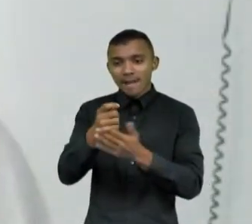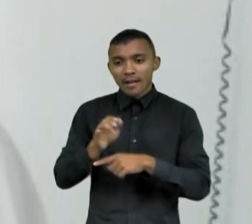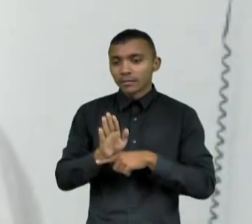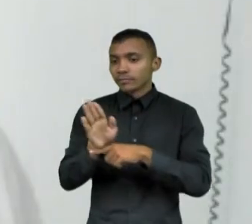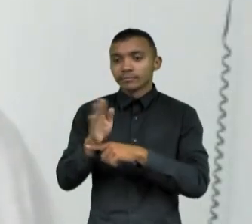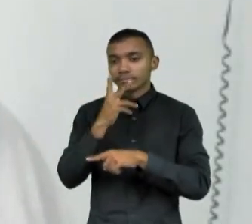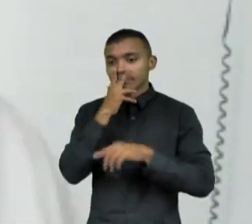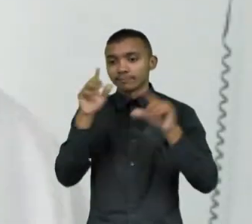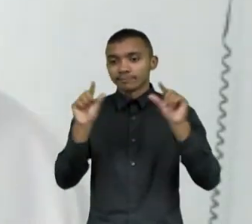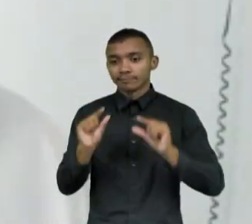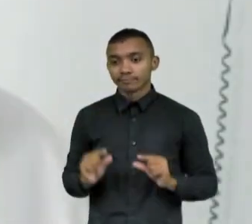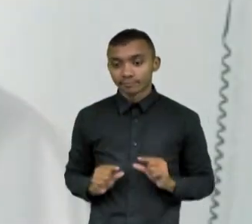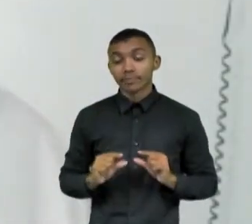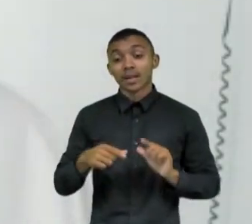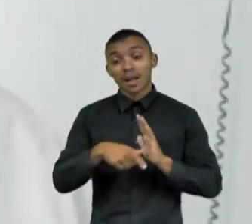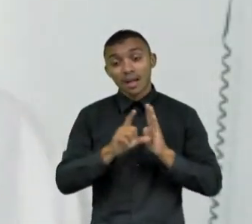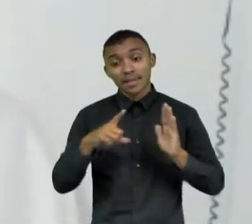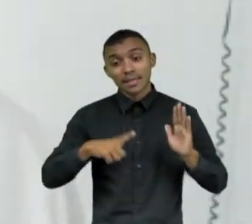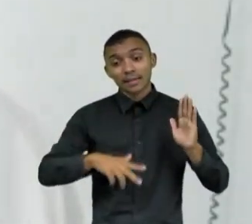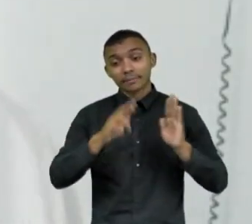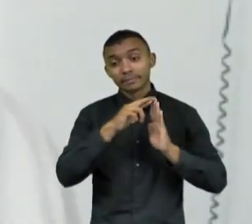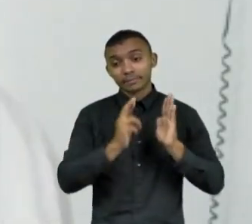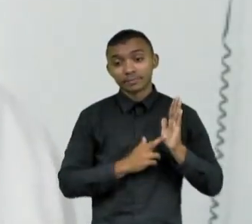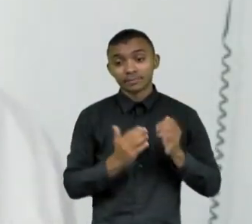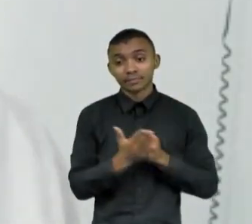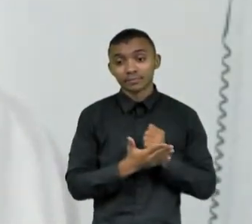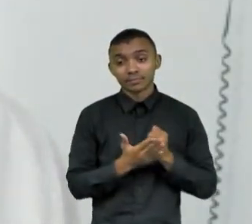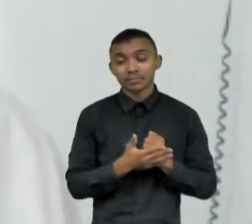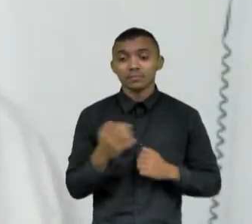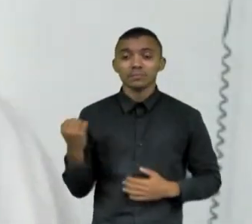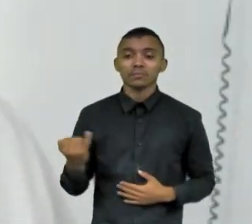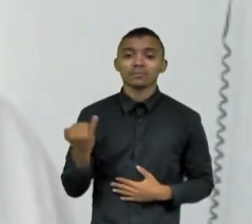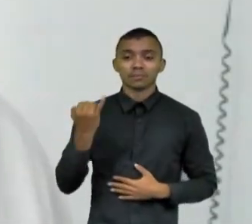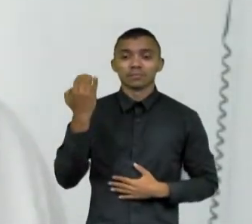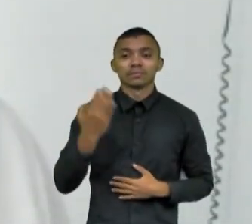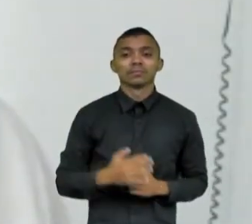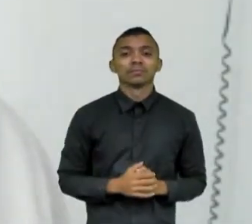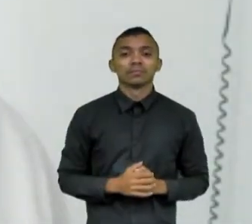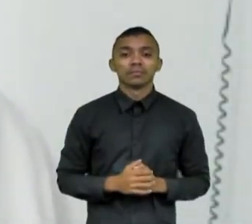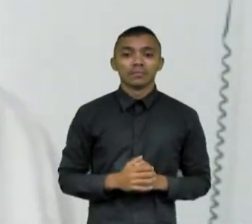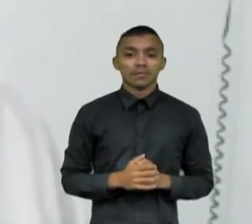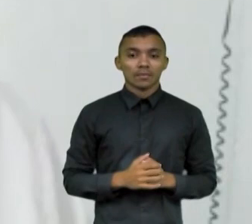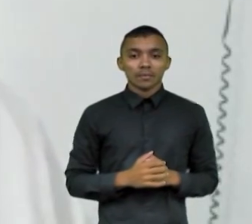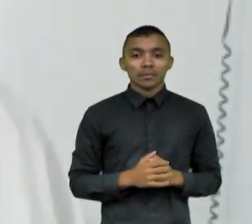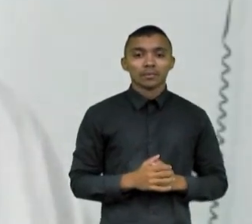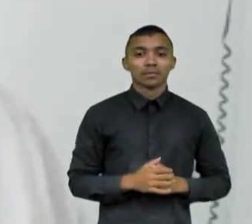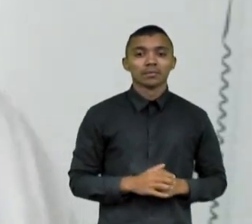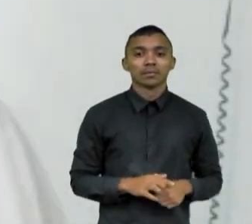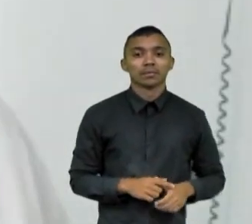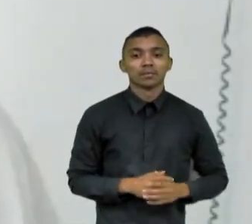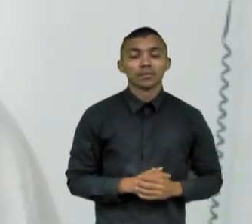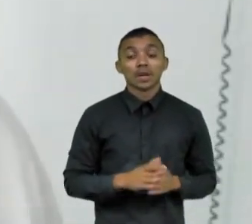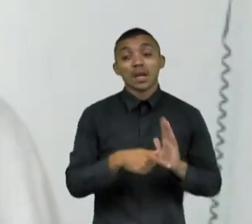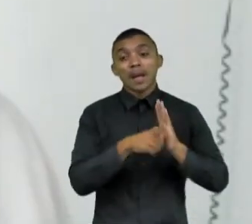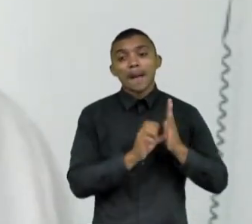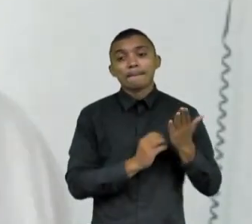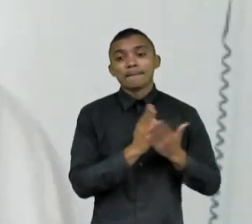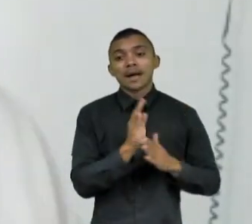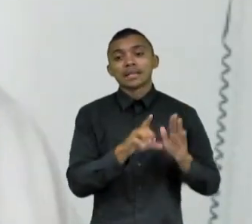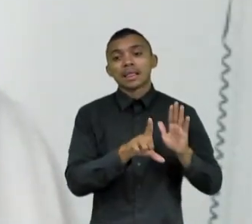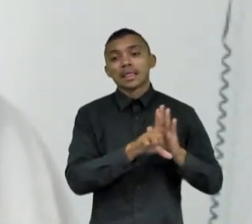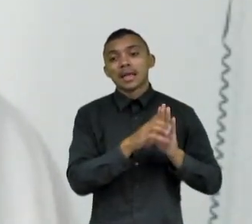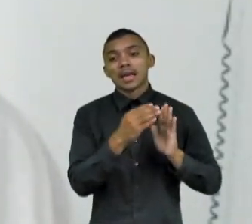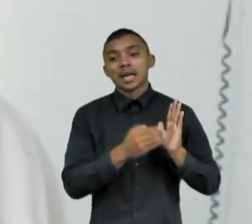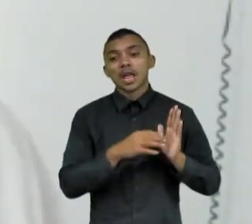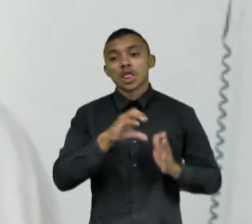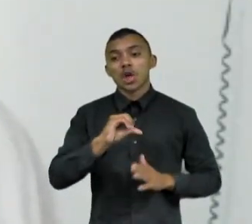cobrindo procedimentos fundamentais, essenciais para a vida dos seus consumidores, quando eles mais precisam. Desde a aprovação da Lei 9656, a